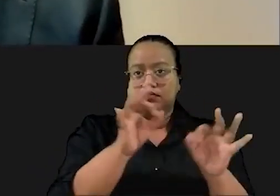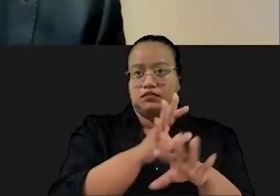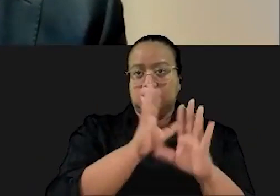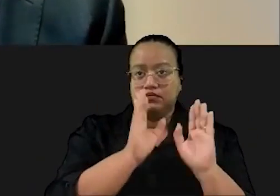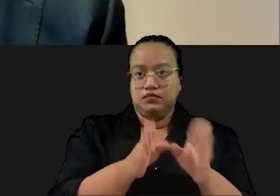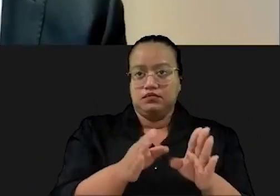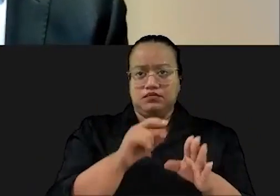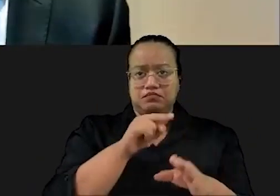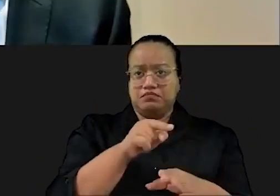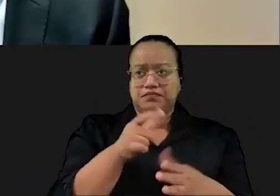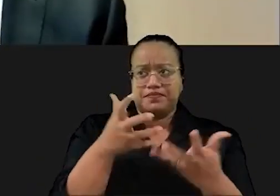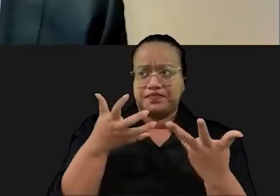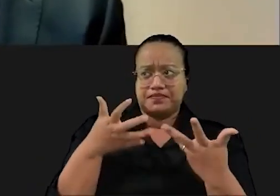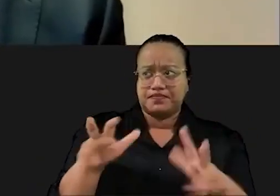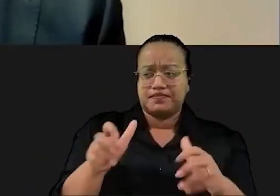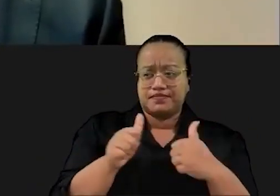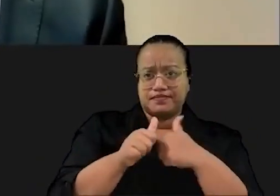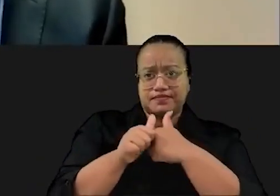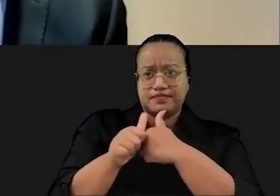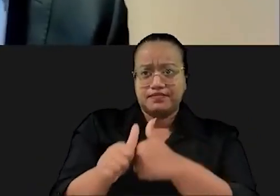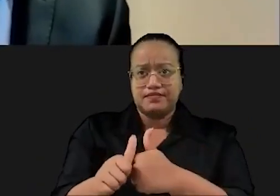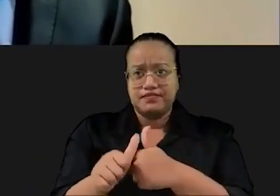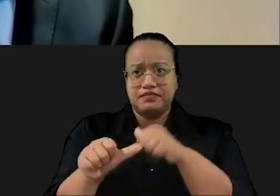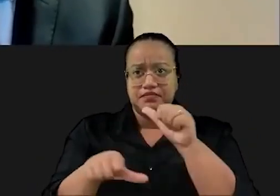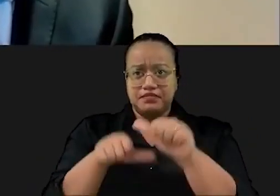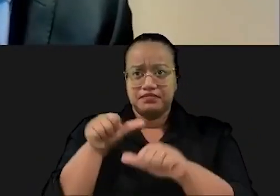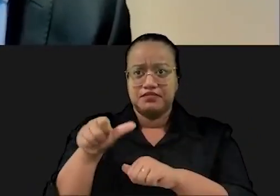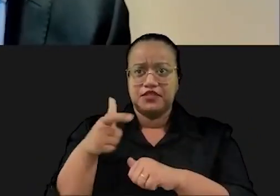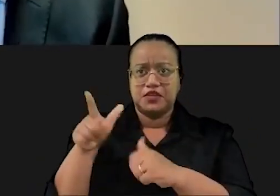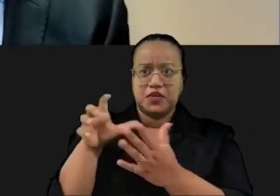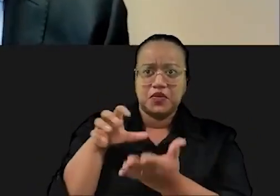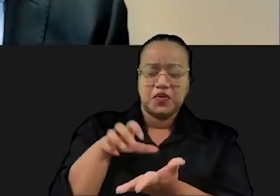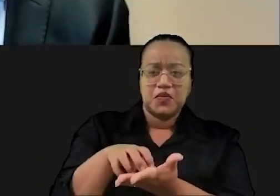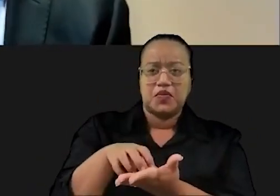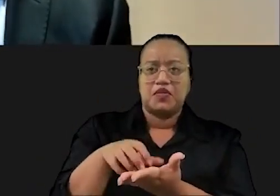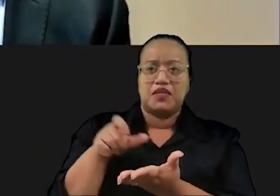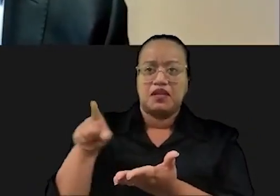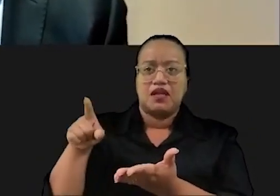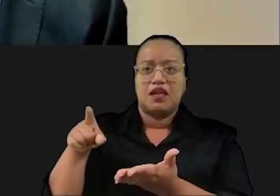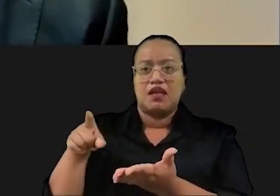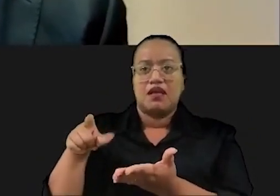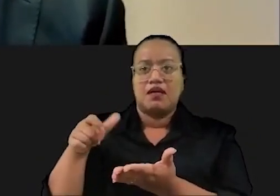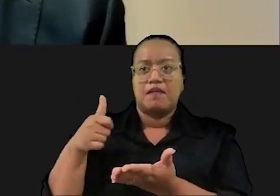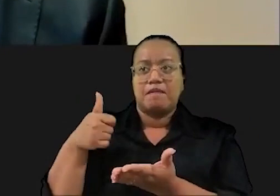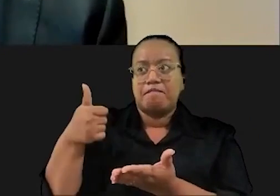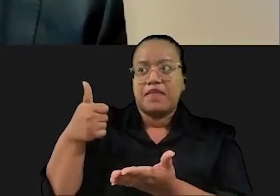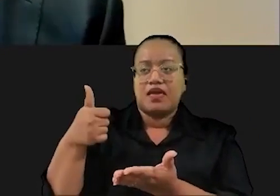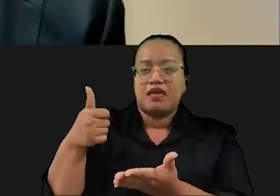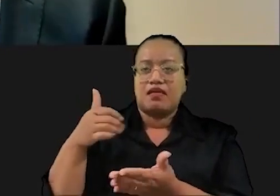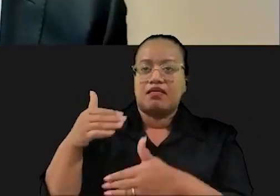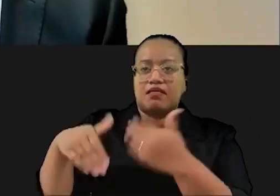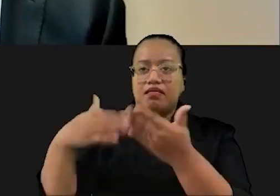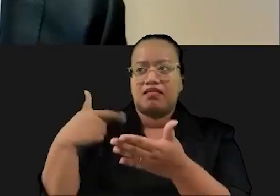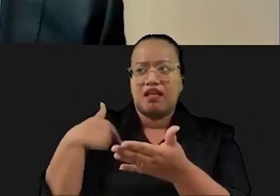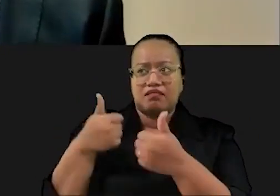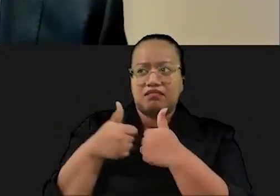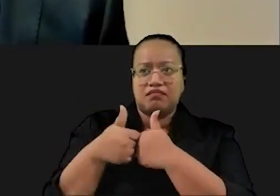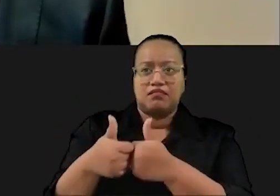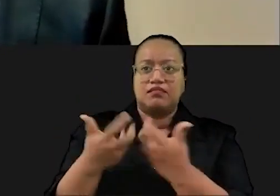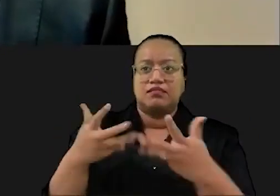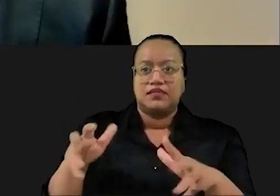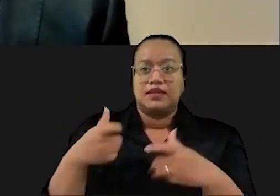acompanhar, às vezes, uma prática de uma outra vara que talvez estivesse dando mais certo, né? Precisa ser convencida e muitas vezes não eram